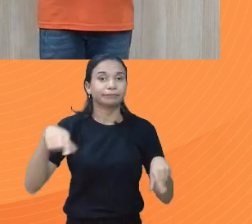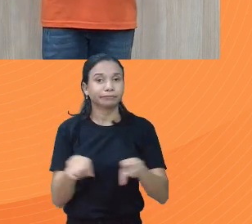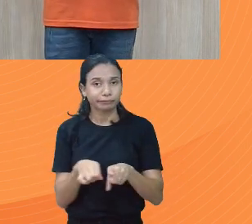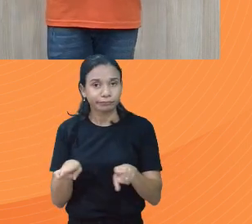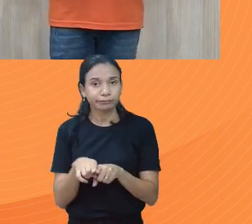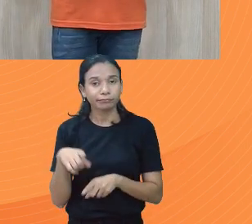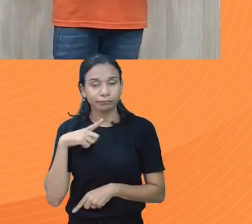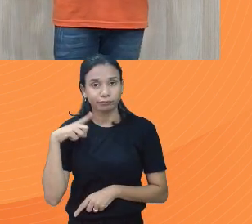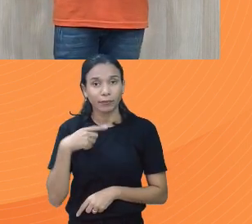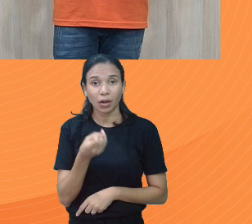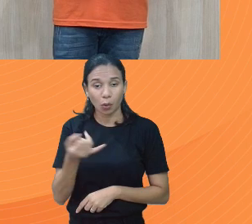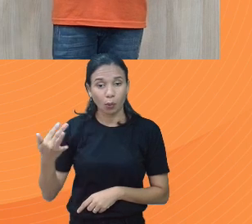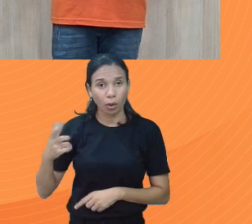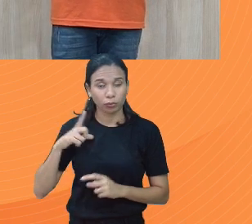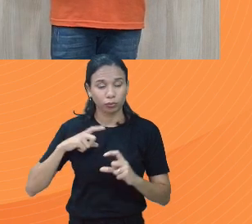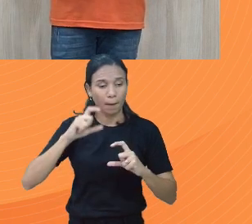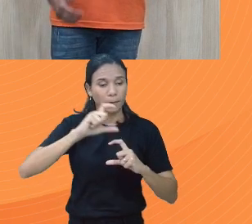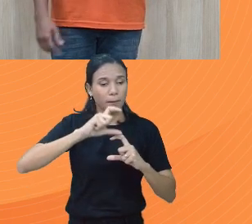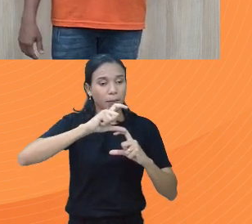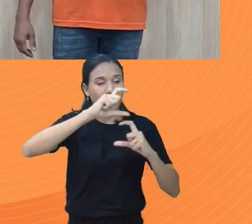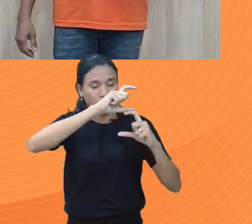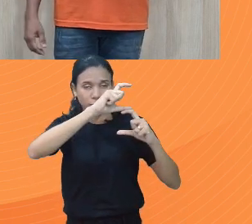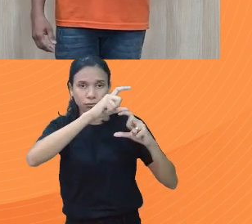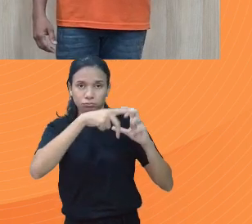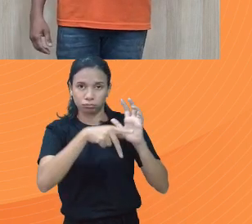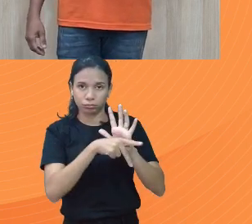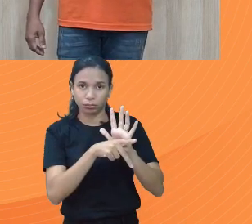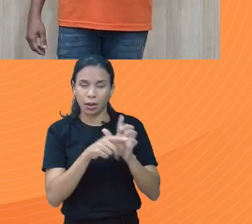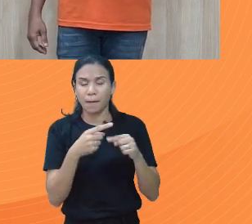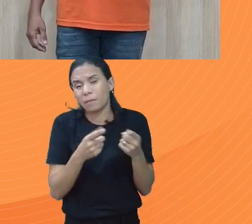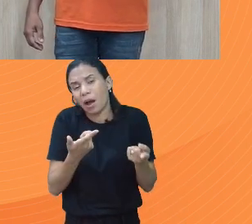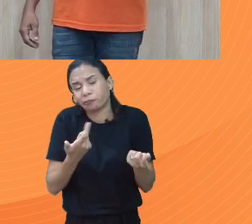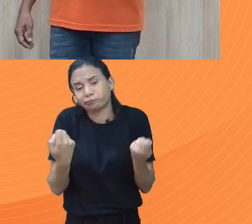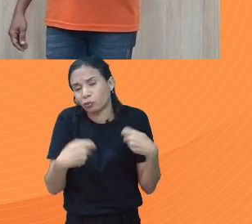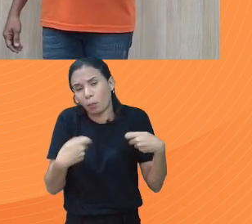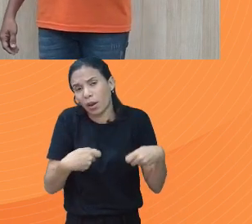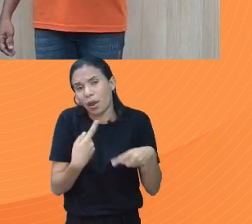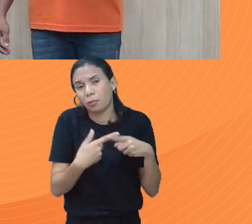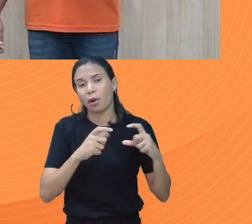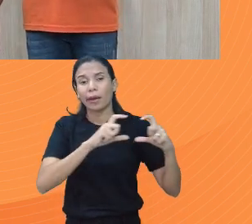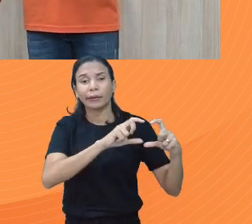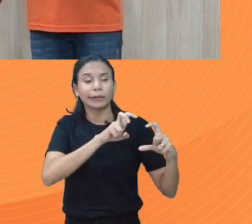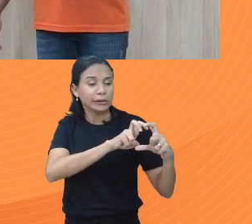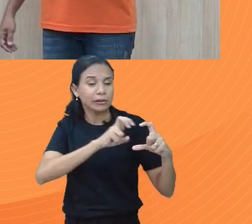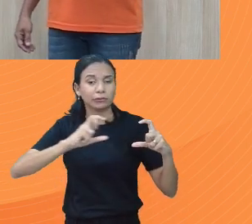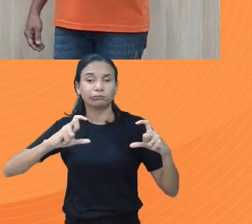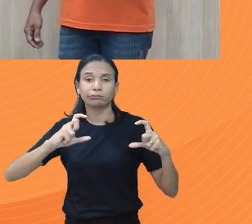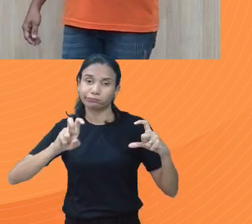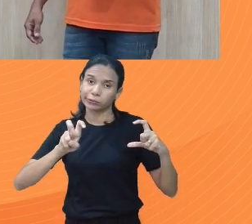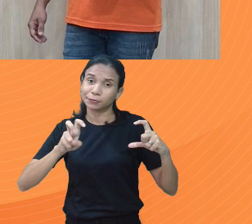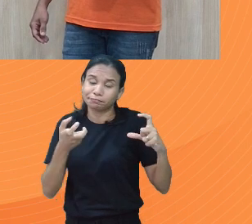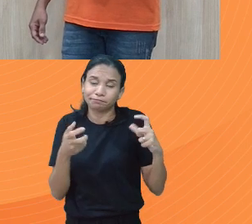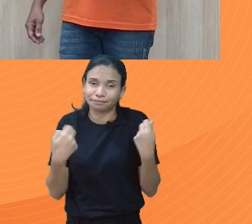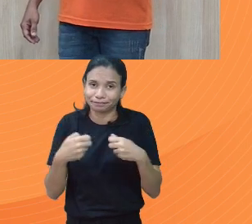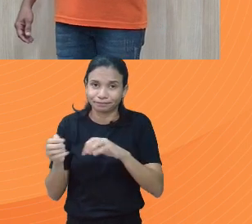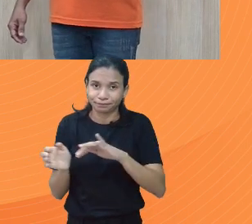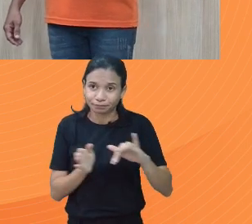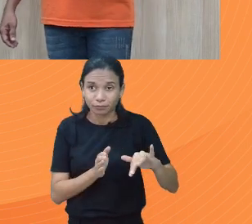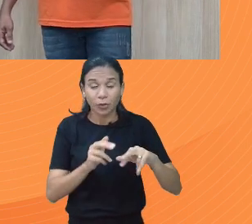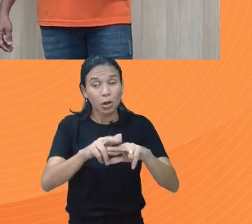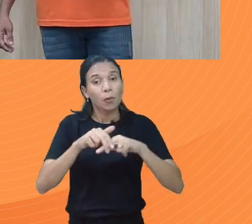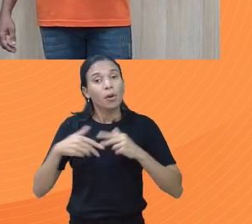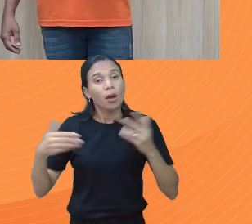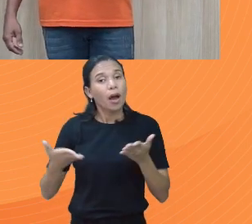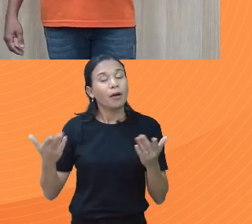também quantos caberia um sobre o outro, tá? Mas não é o caso dessa questão. Então agora que eu